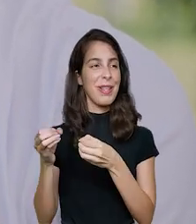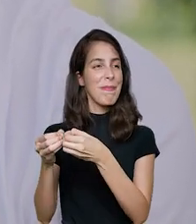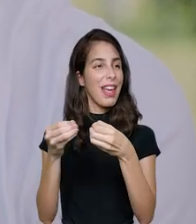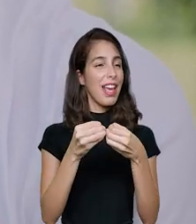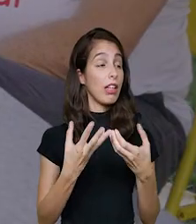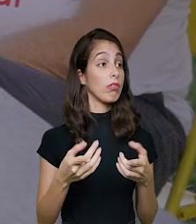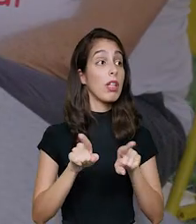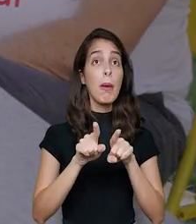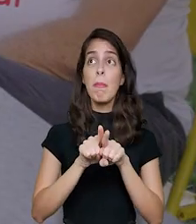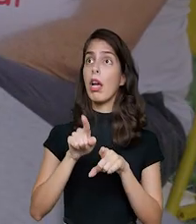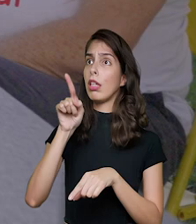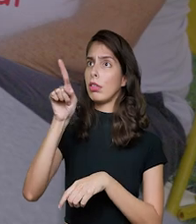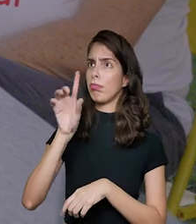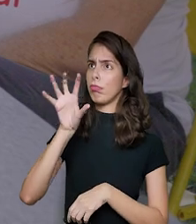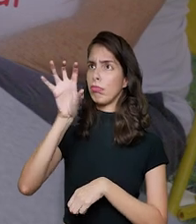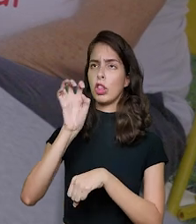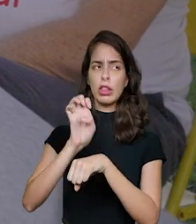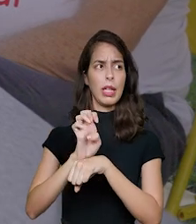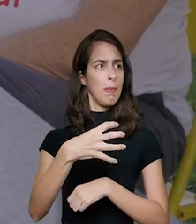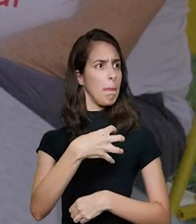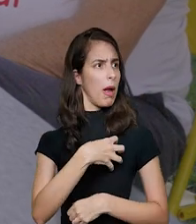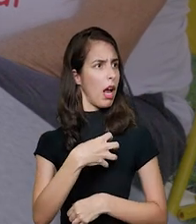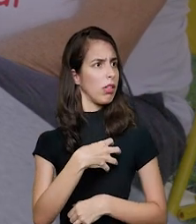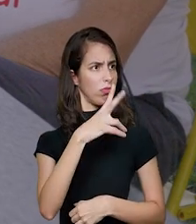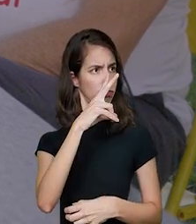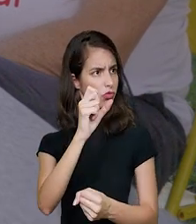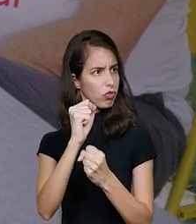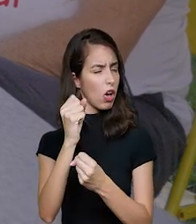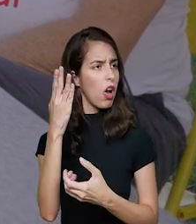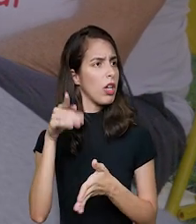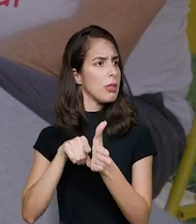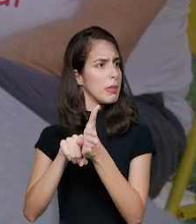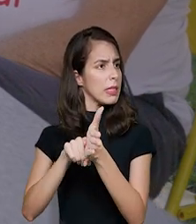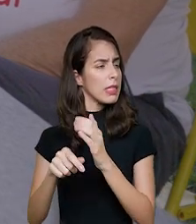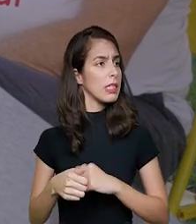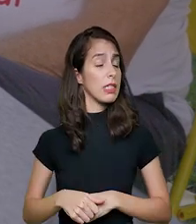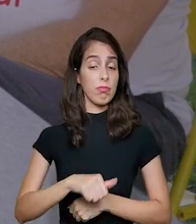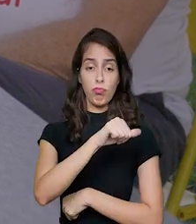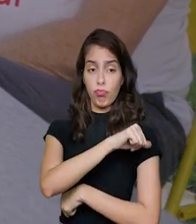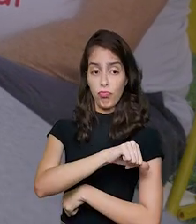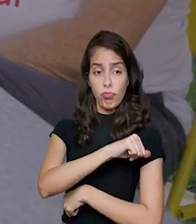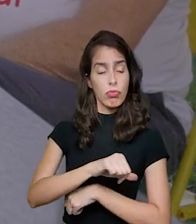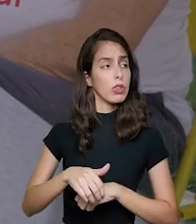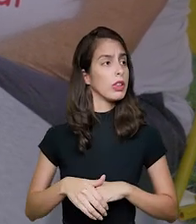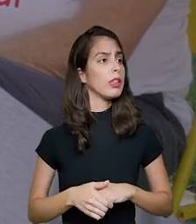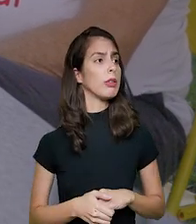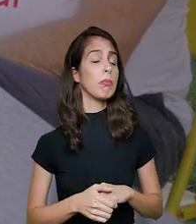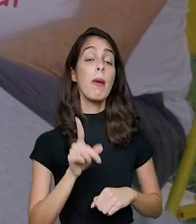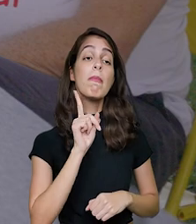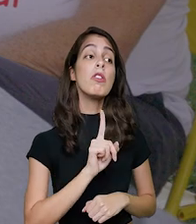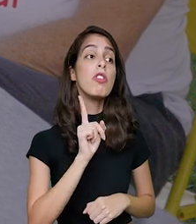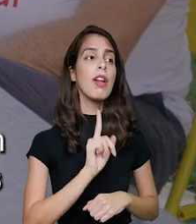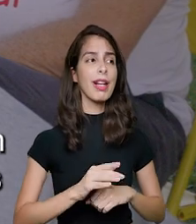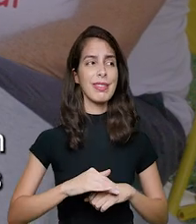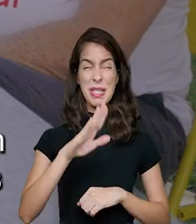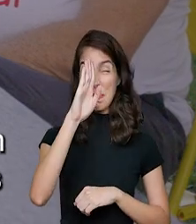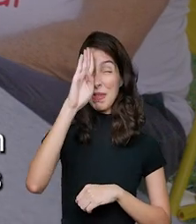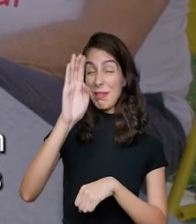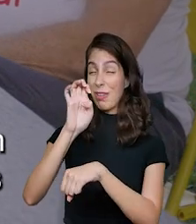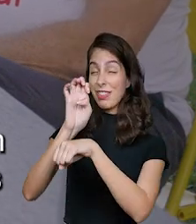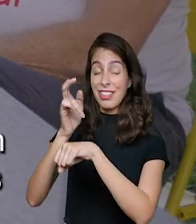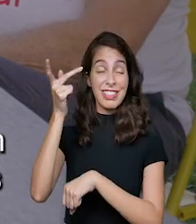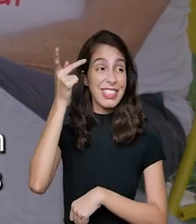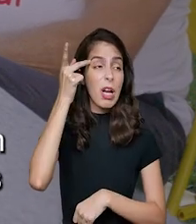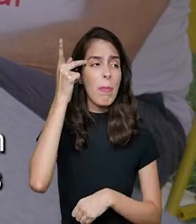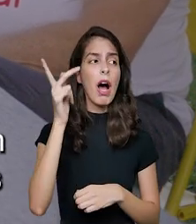a Bahia um um estado potente o Rio de Janeiro estado potente Minas Gerais nossa região tem São Paulo né que é o principal estado né